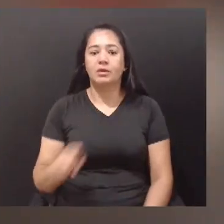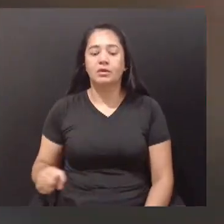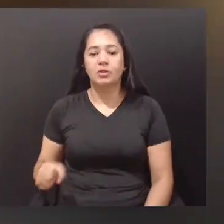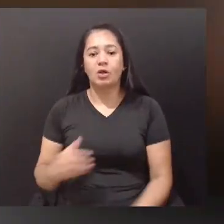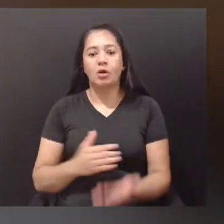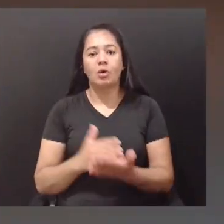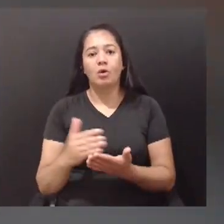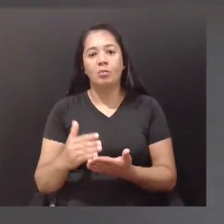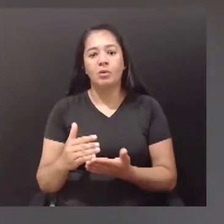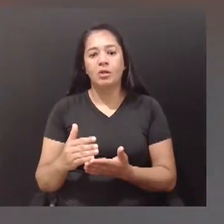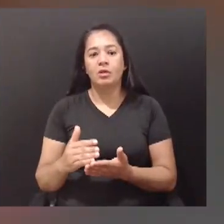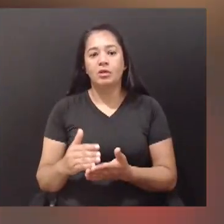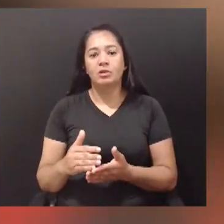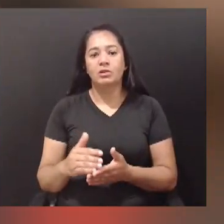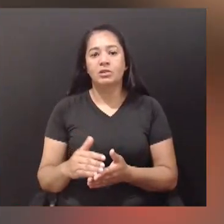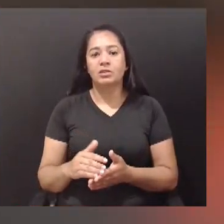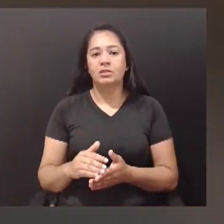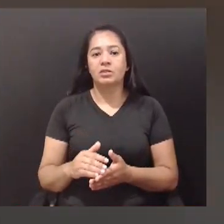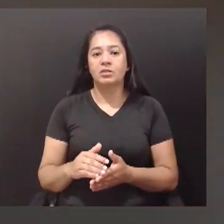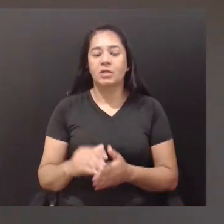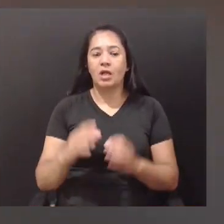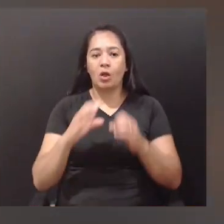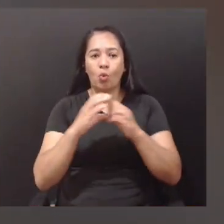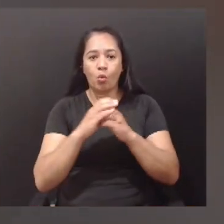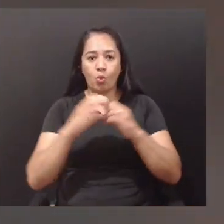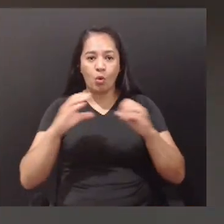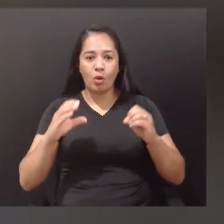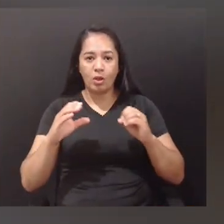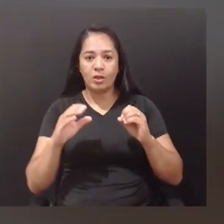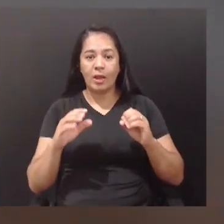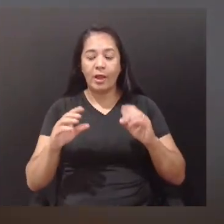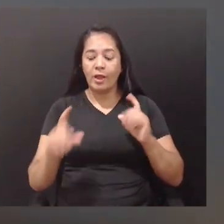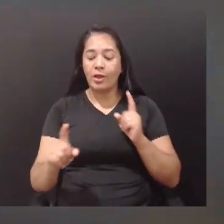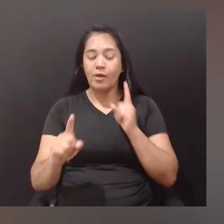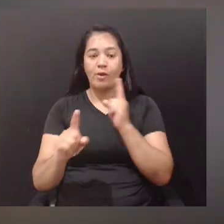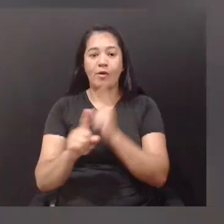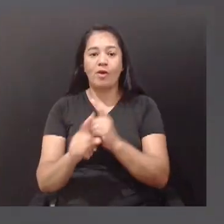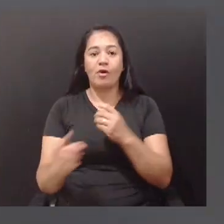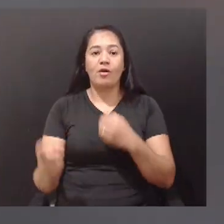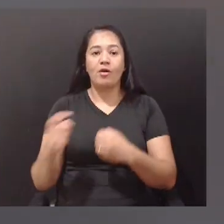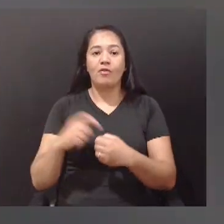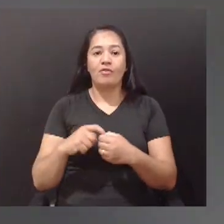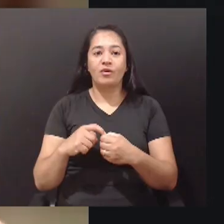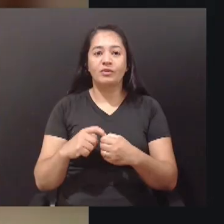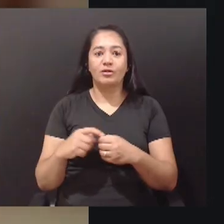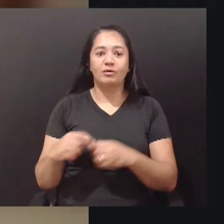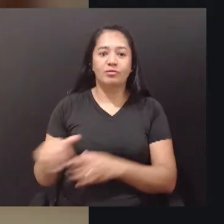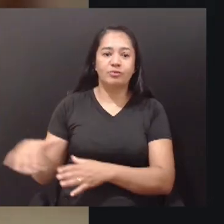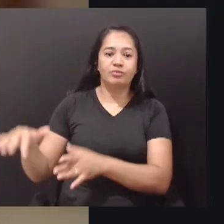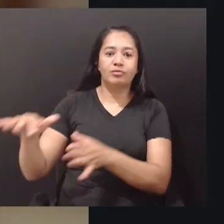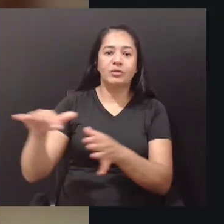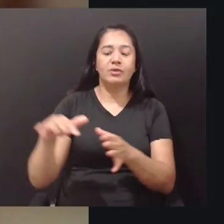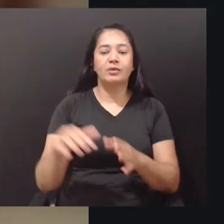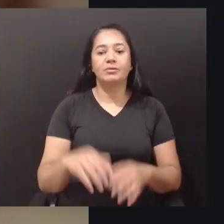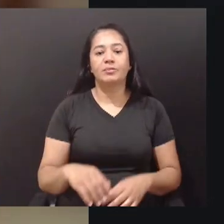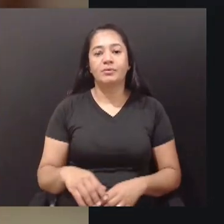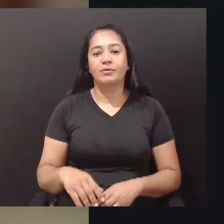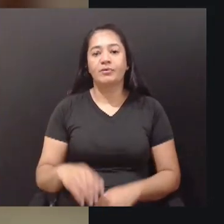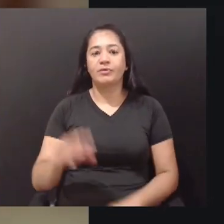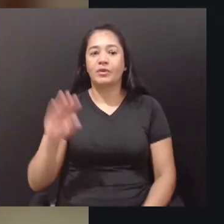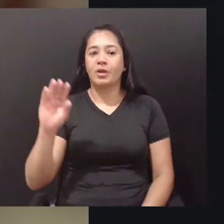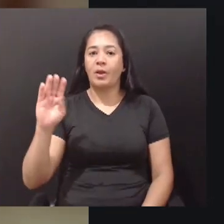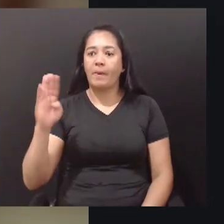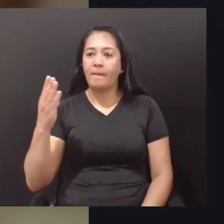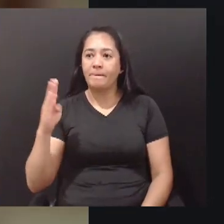em direção ao oeste, quando encontram os Andes, eles retornam para dentro do continente, então eles passam por Bolívia, passam por